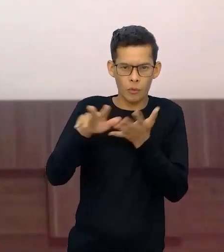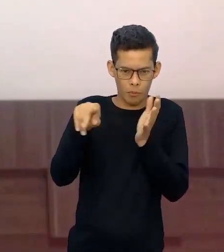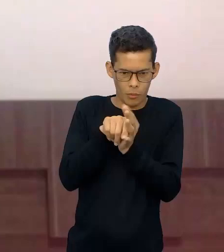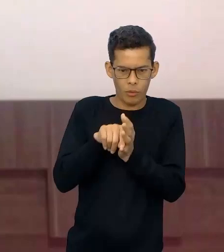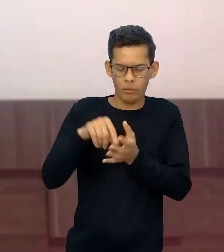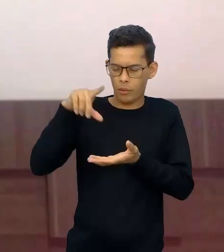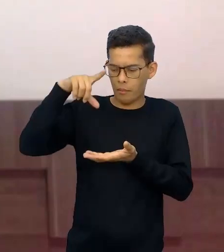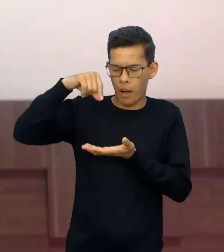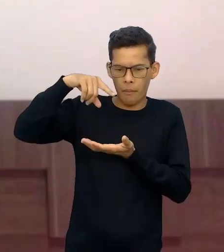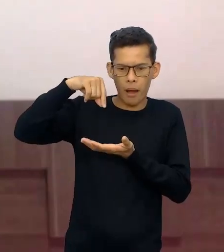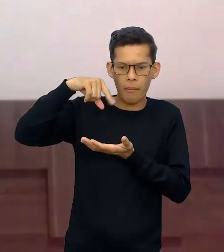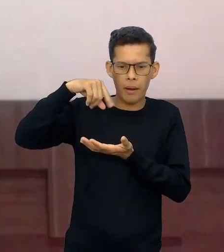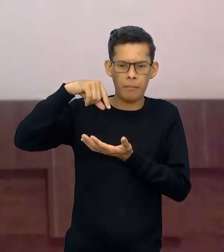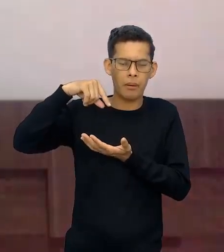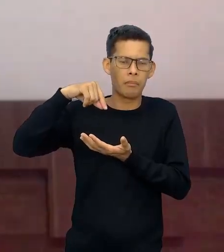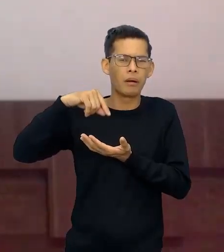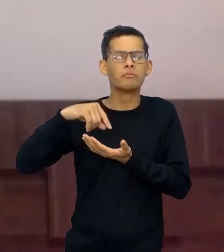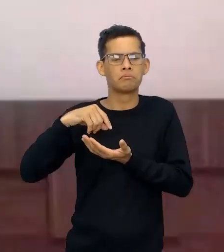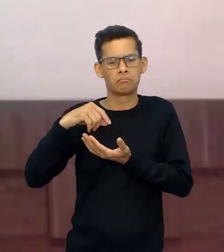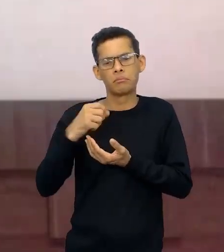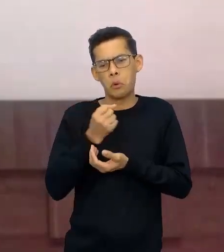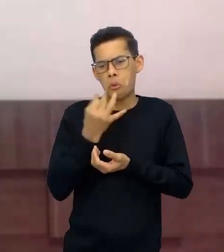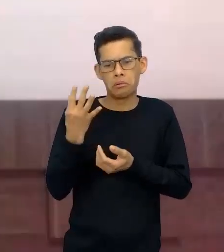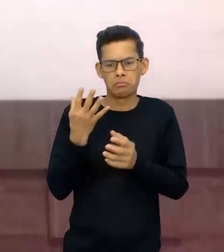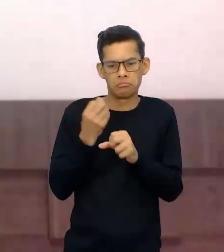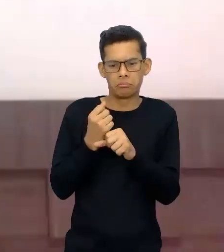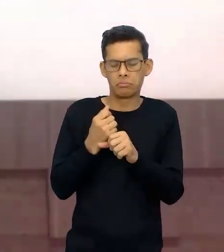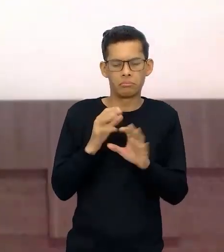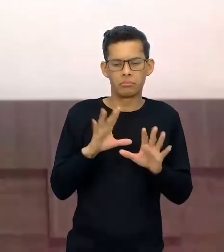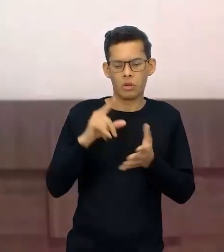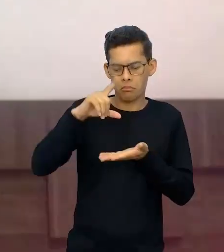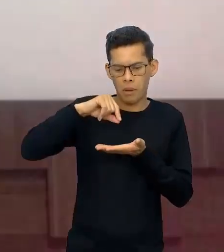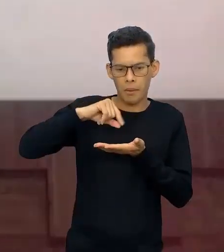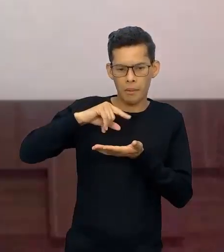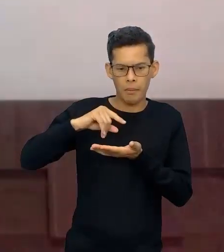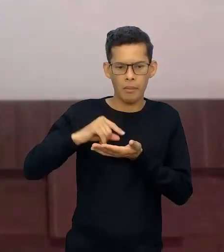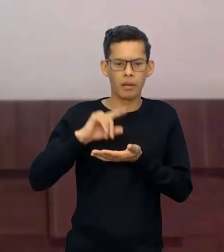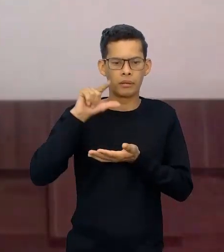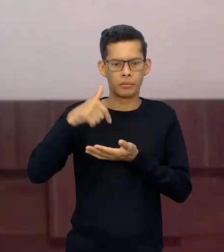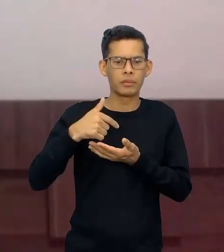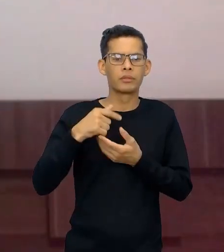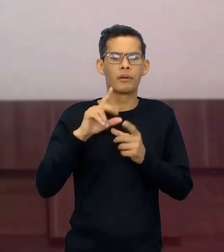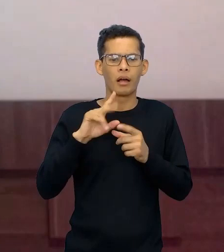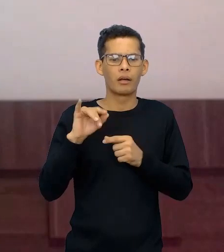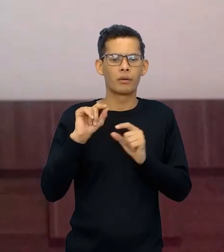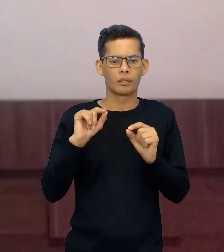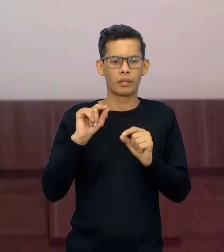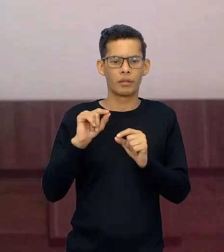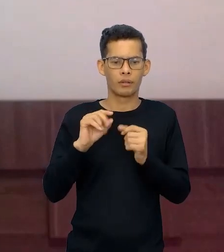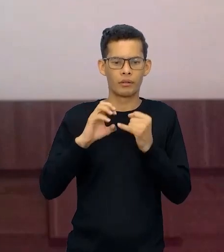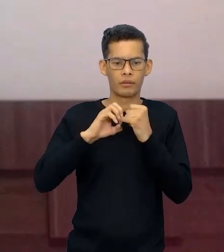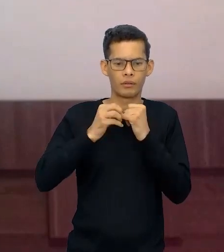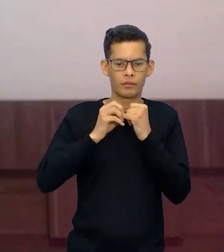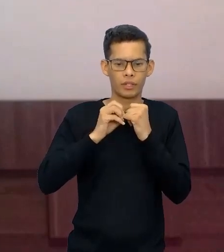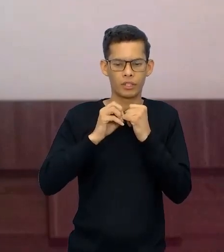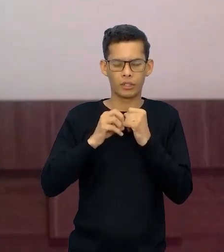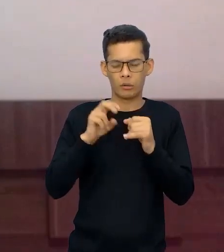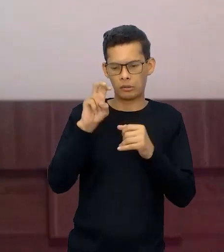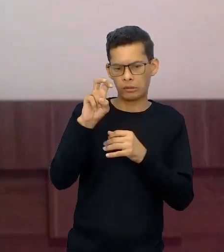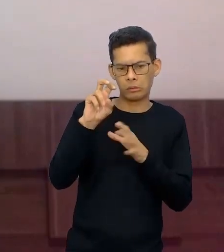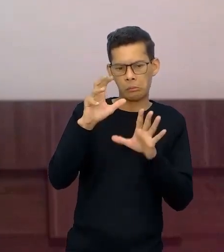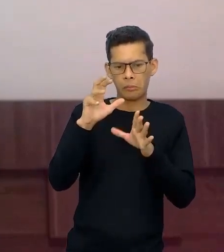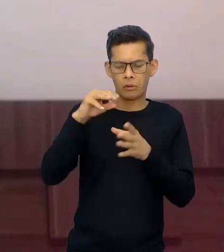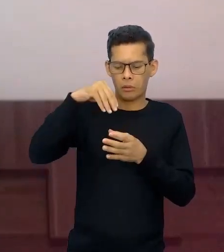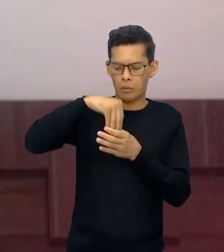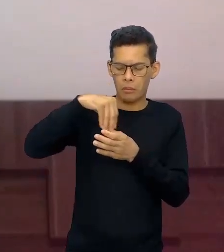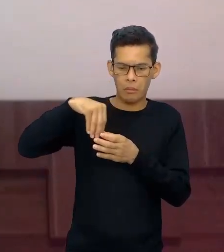coloquei aqui algumas gotinhas e vou deixar aqui, né? Vamos colocar aqui umas 5 sementes de feijão, né?